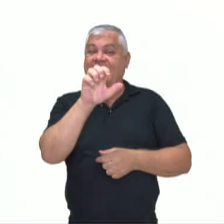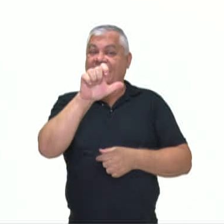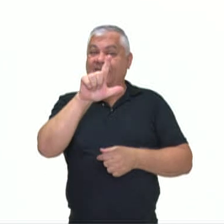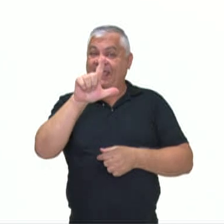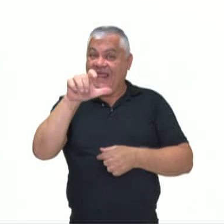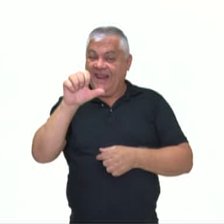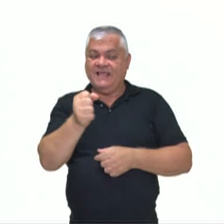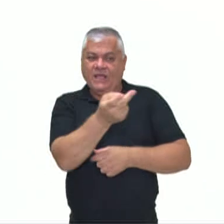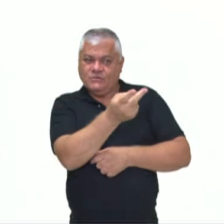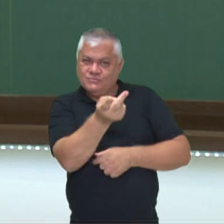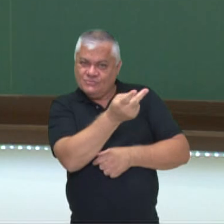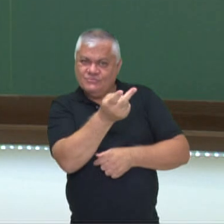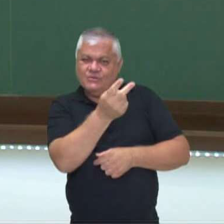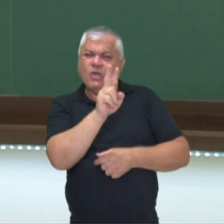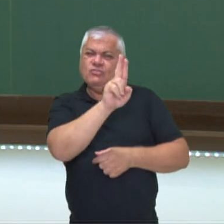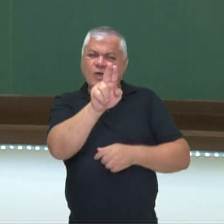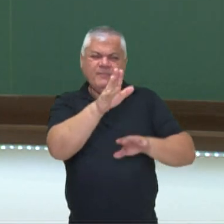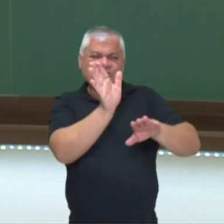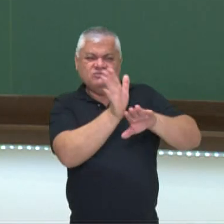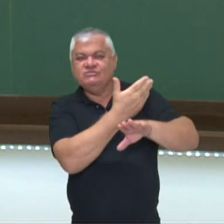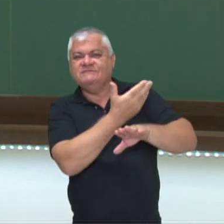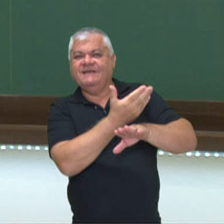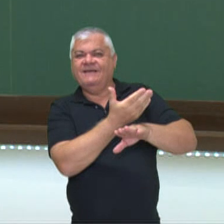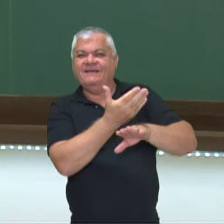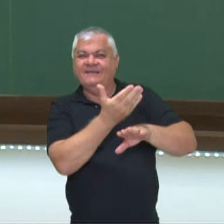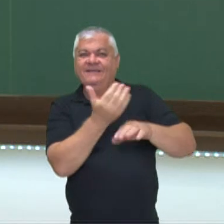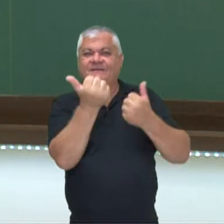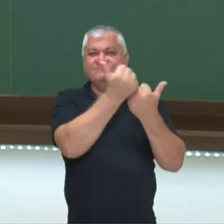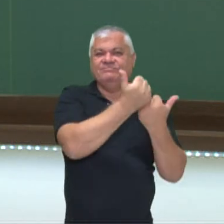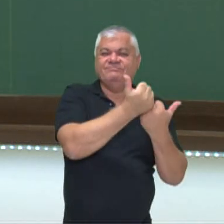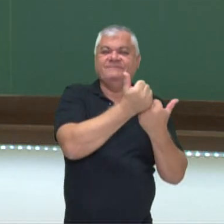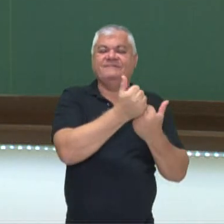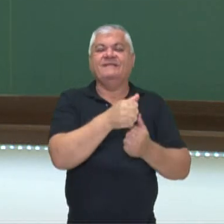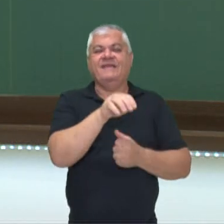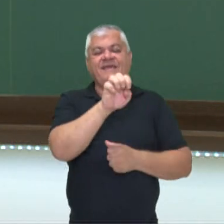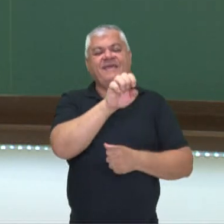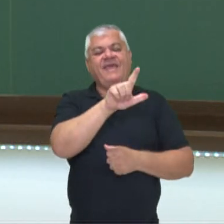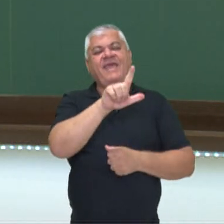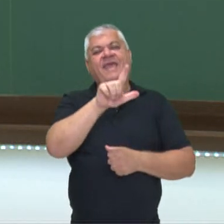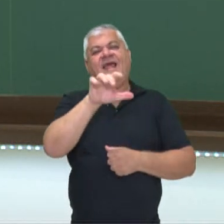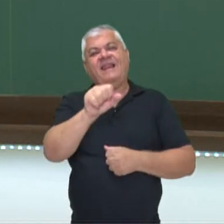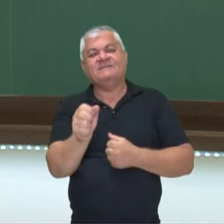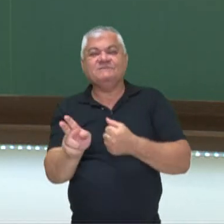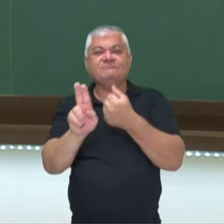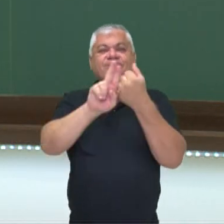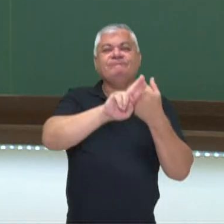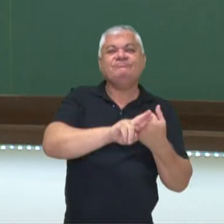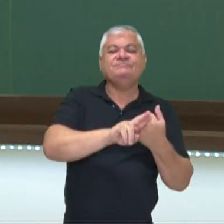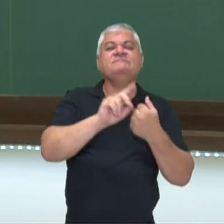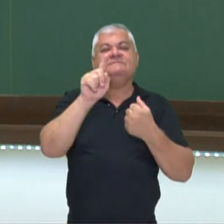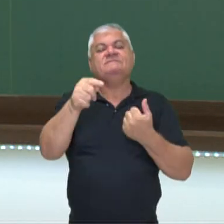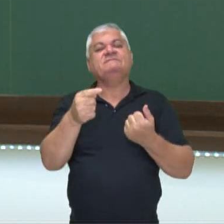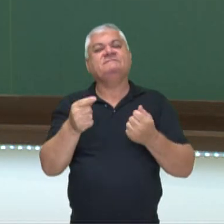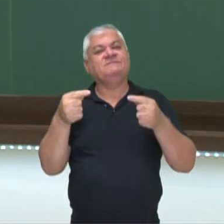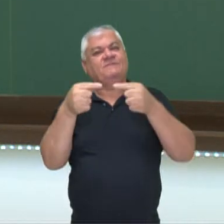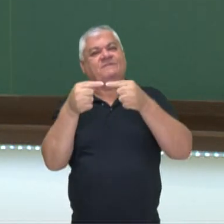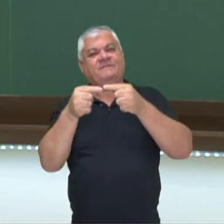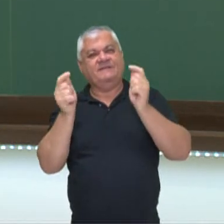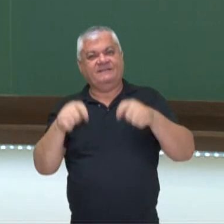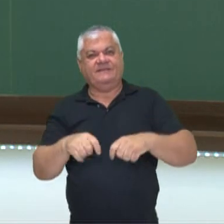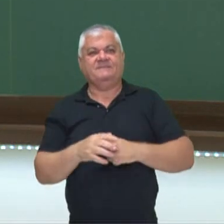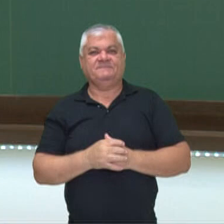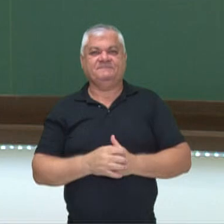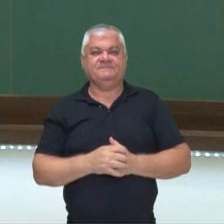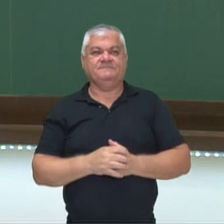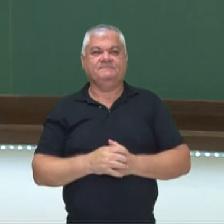e Consuelo. Ou seja, então a função aqui é substituir o sujeito, substituir um nome por um pronome correspondente. A